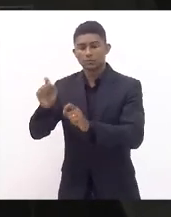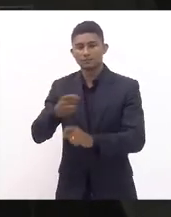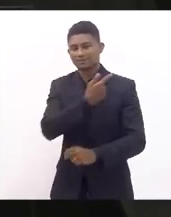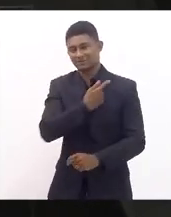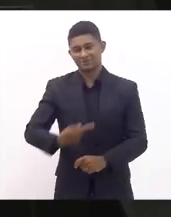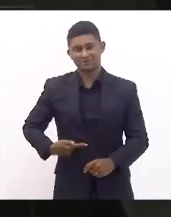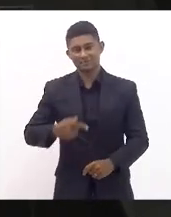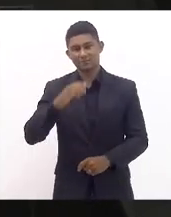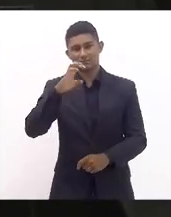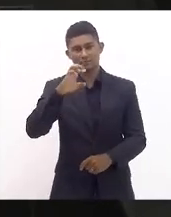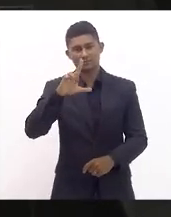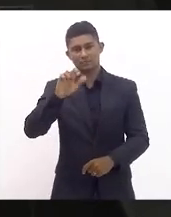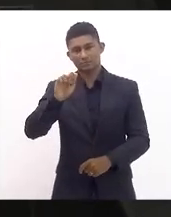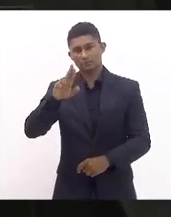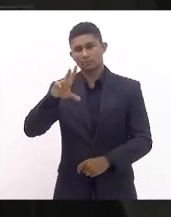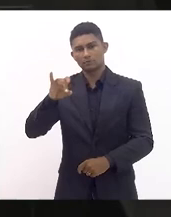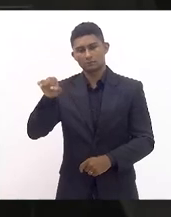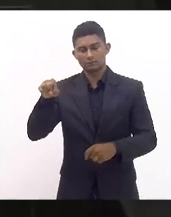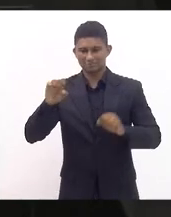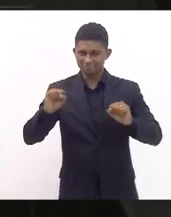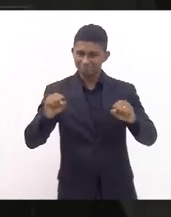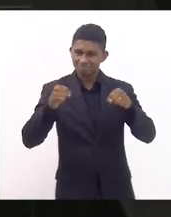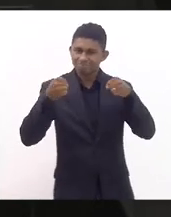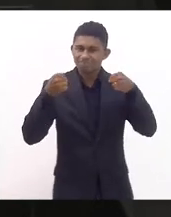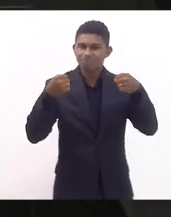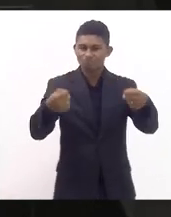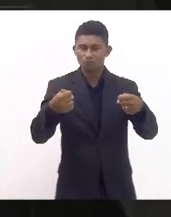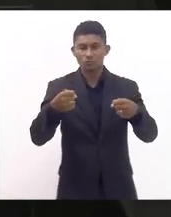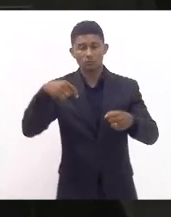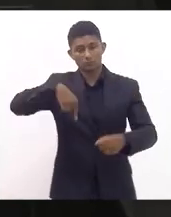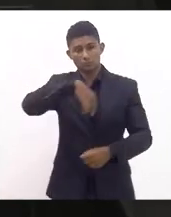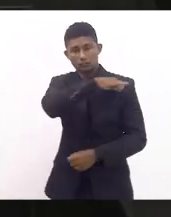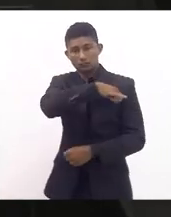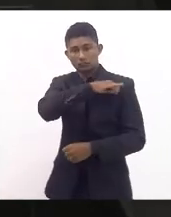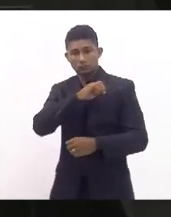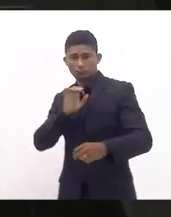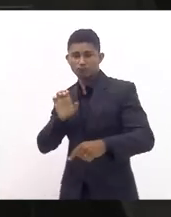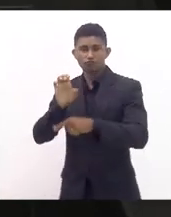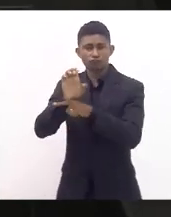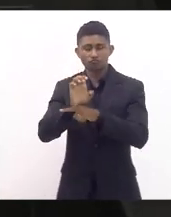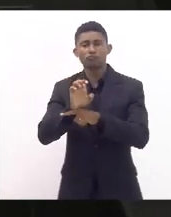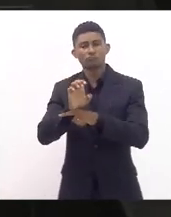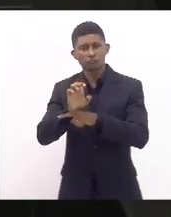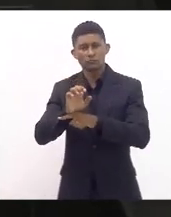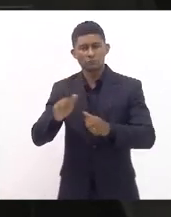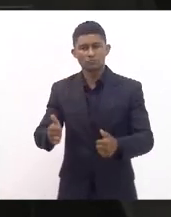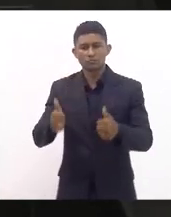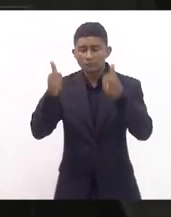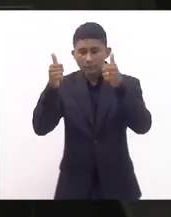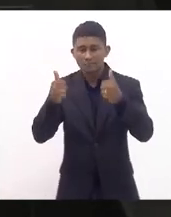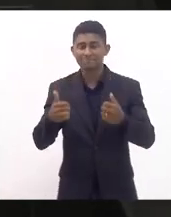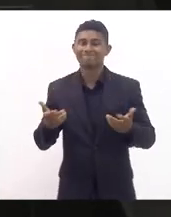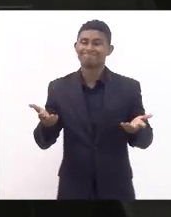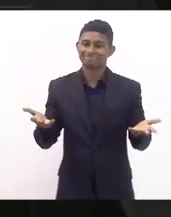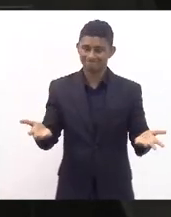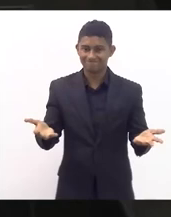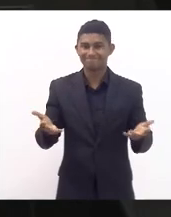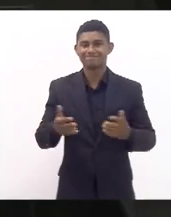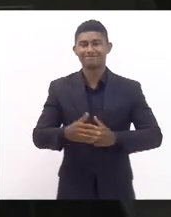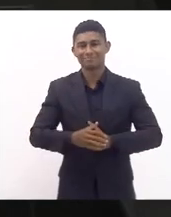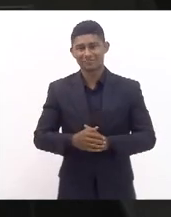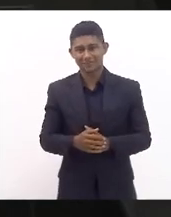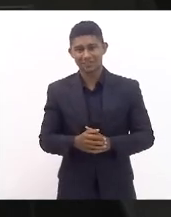que tem se esforçado para colocar o Estado do Rio nos trilhos. Então,